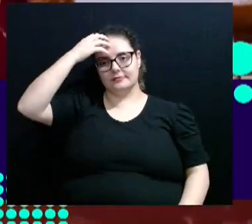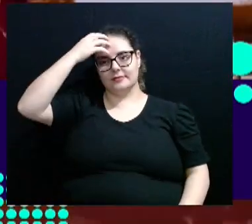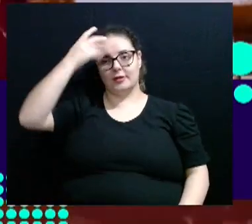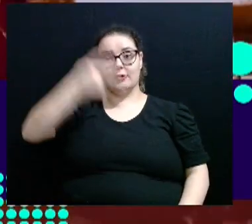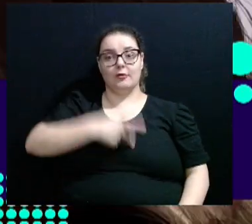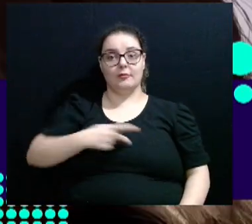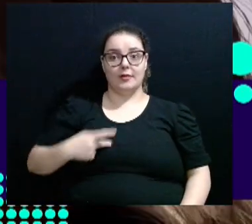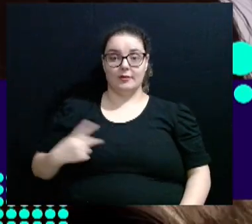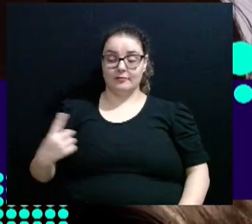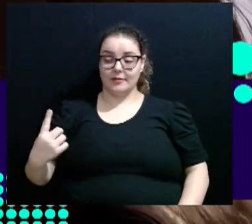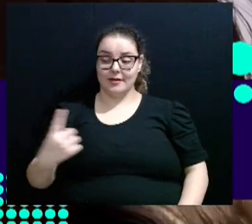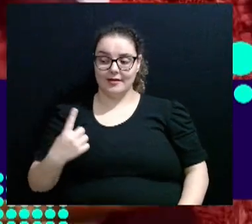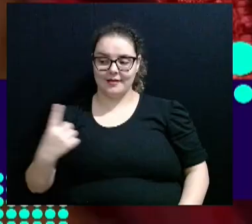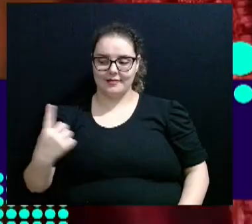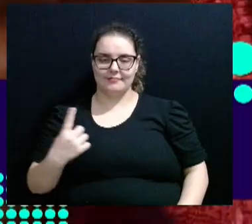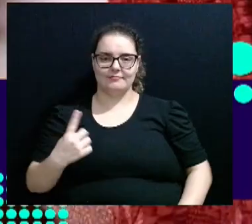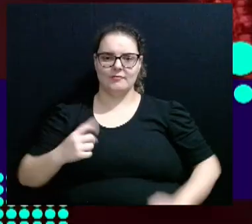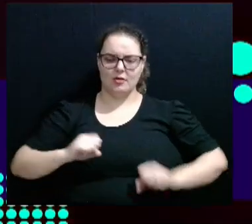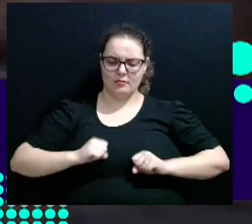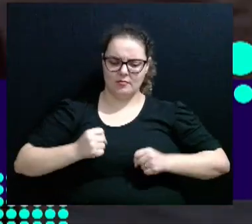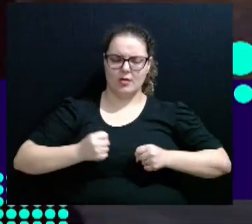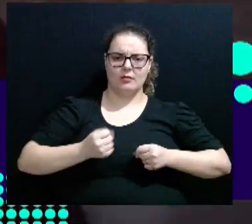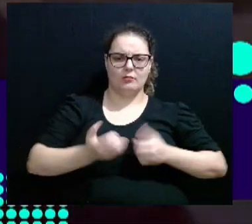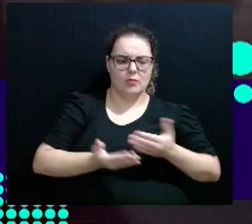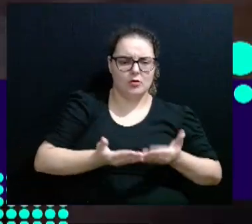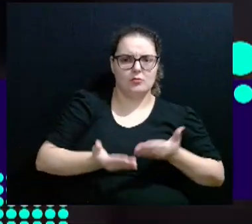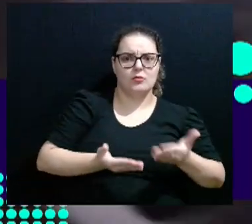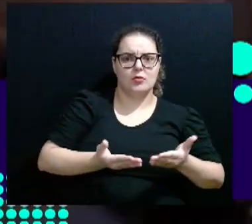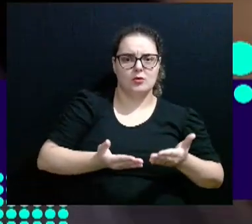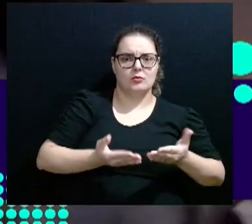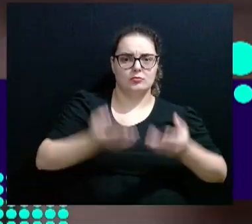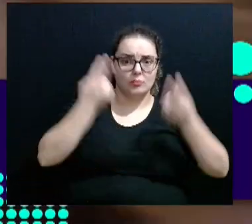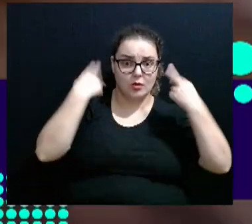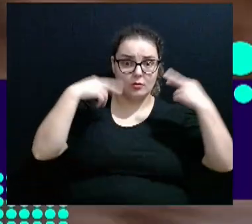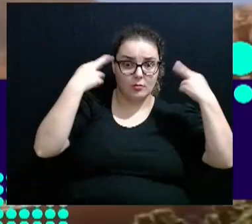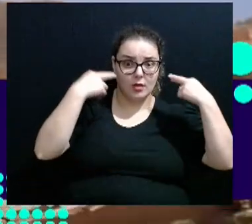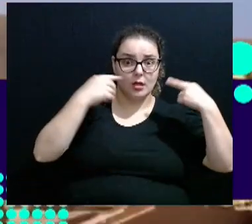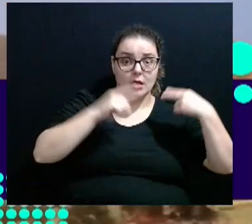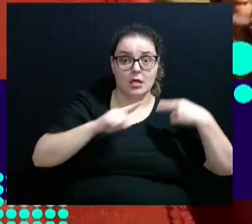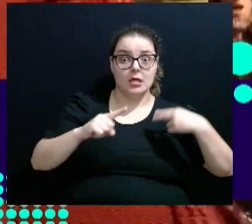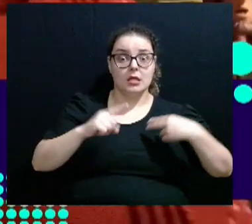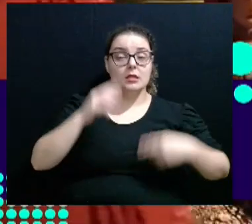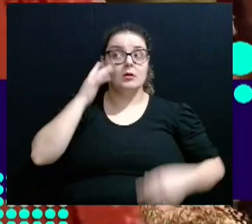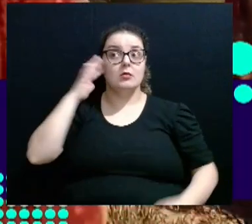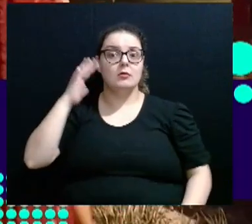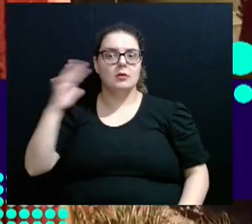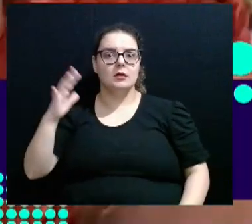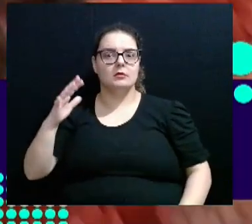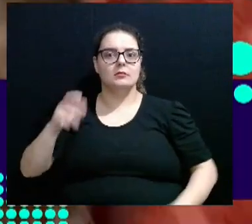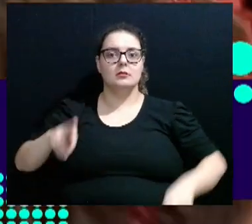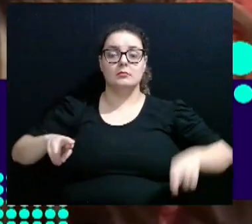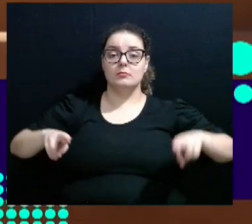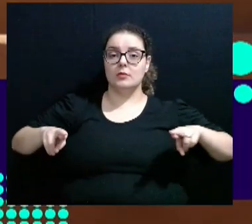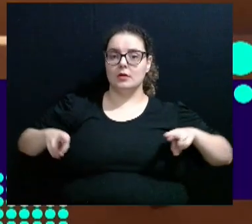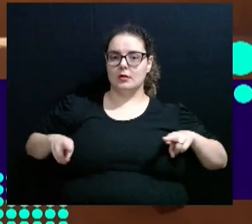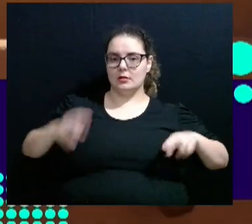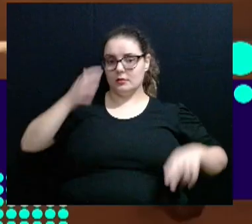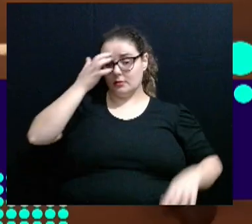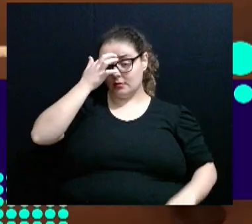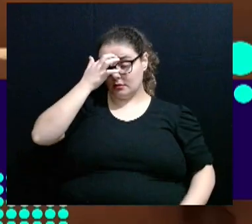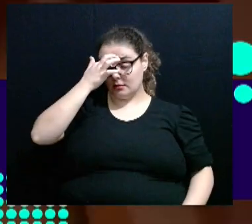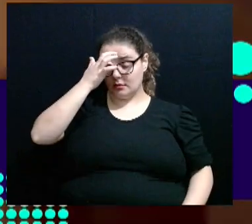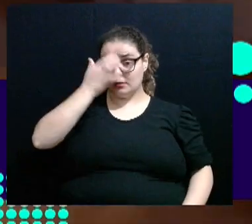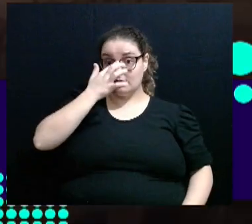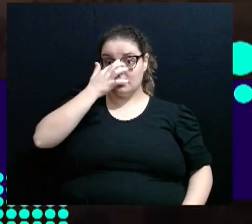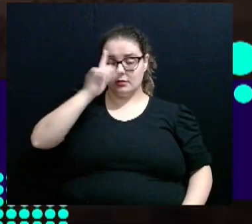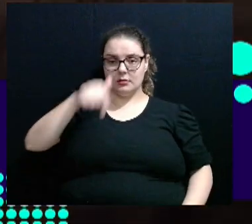e dedicação, sem imaginar que o destino lhe reserva um trono. Após receber a profecia de um ancião